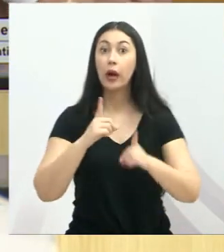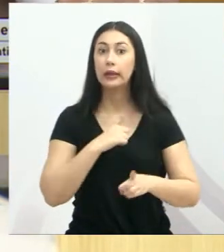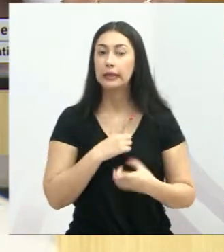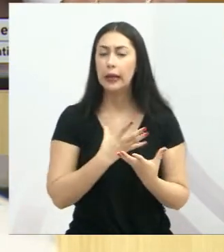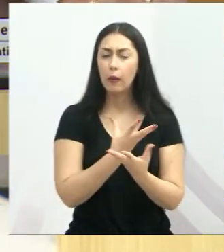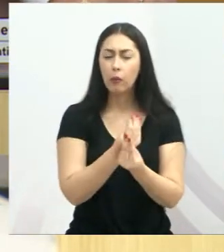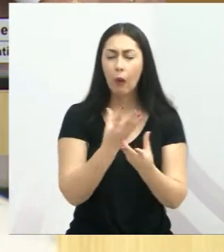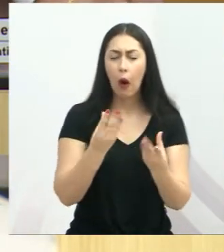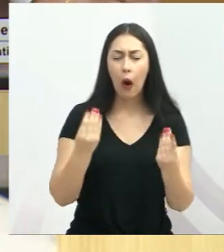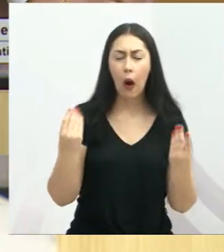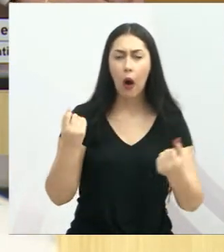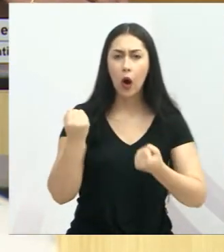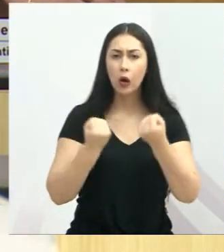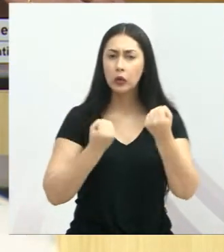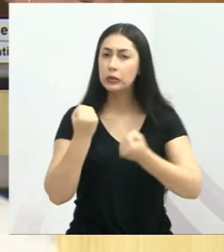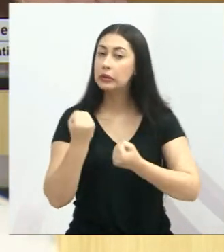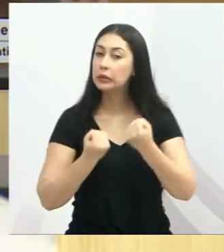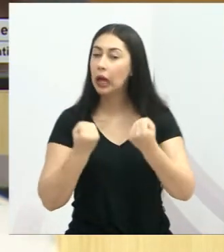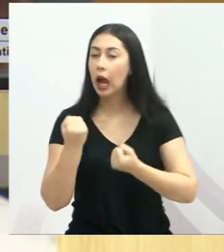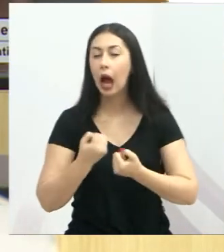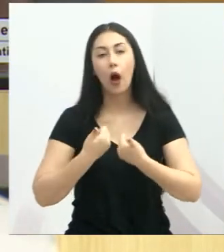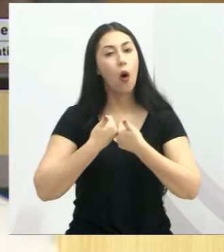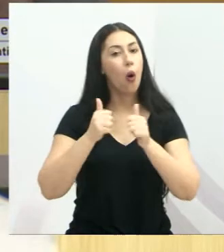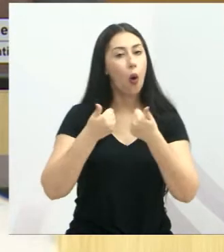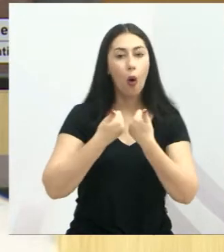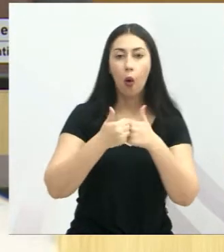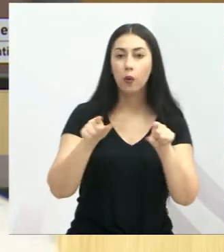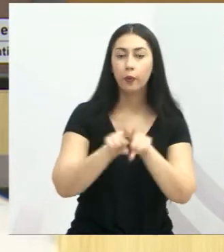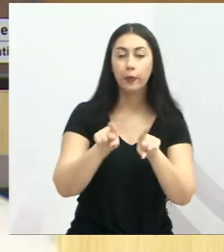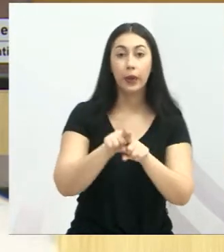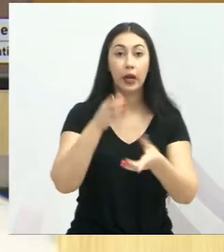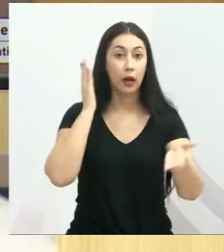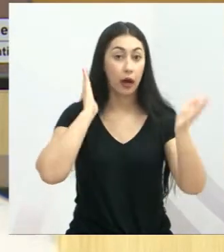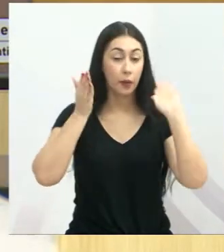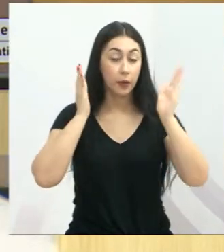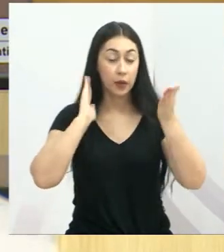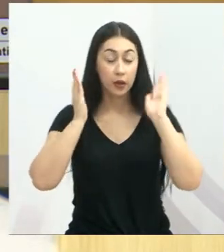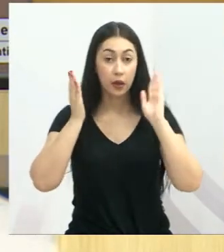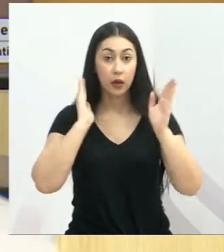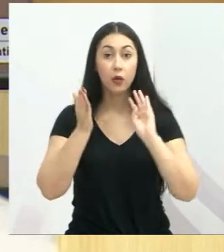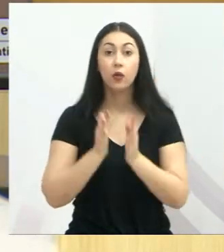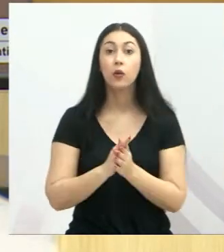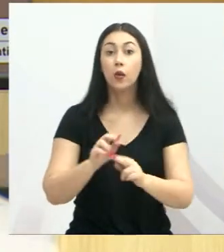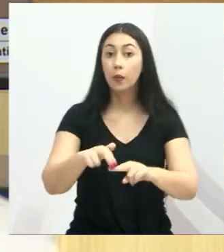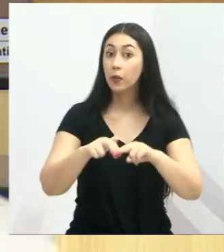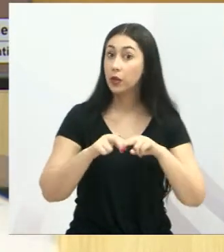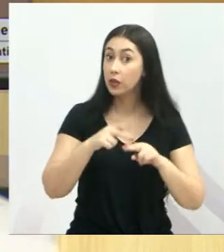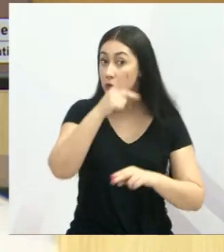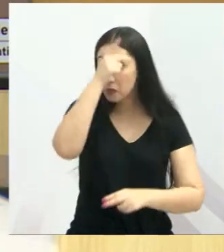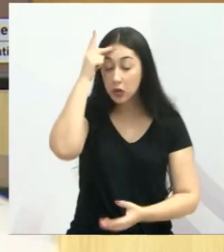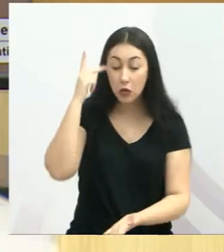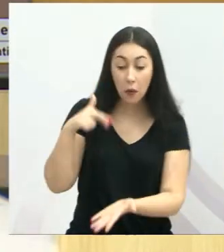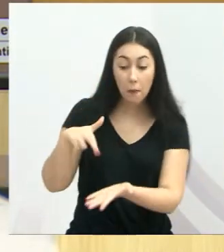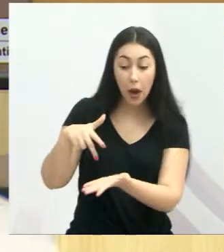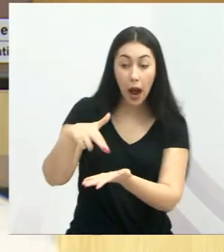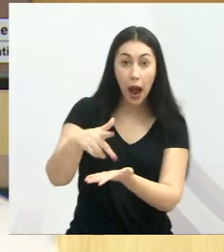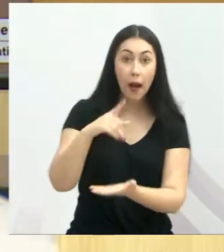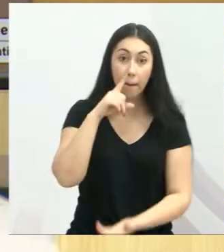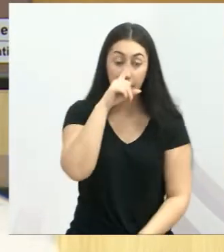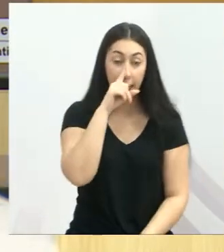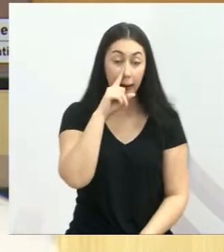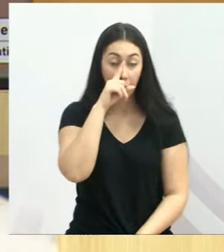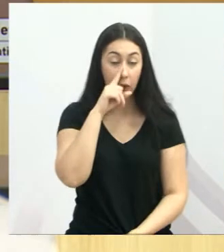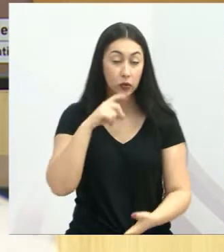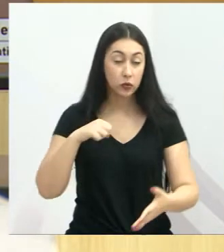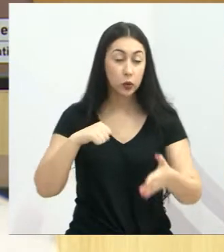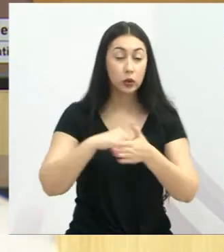fluxo de veículos, como carros, ônibus e caminhões, que coloca em risco os pedestres da região,